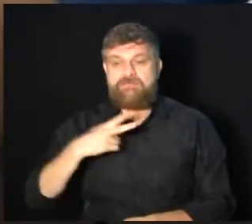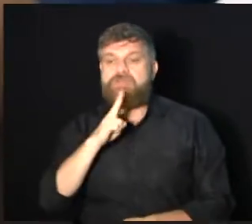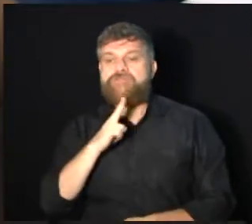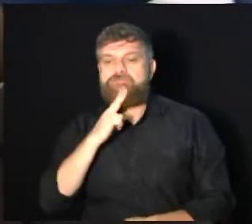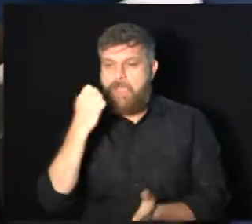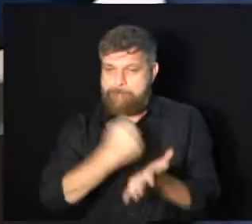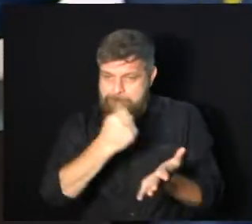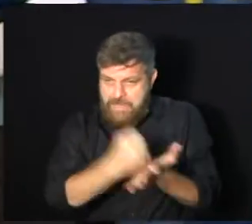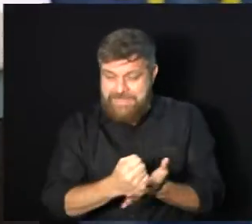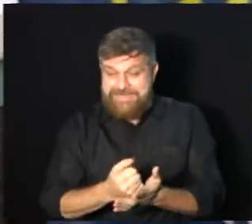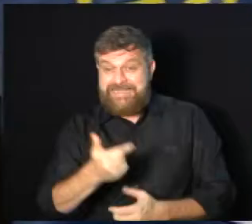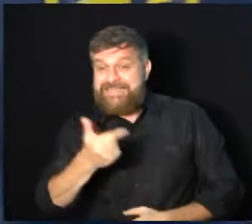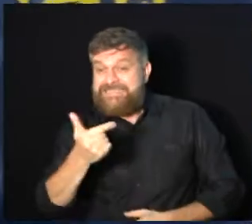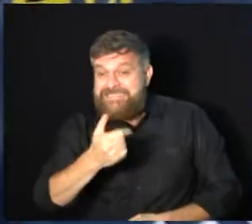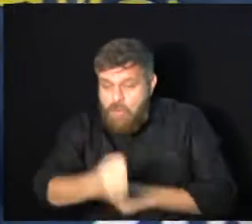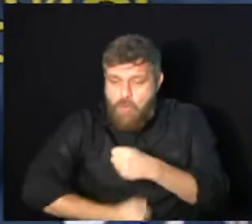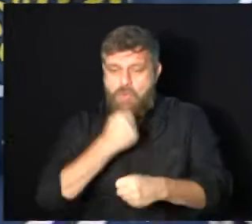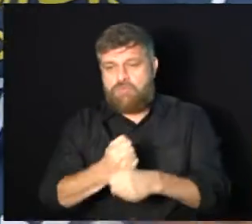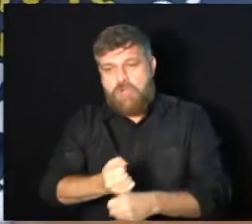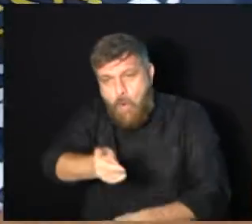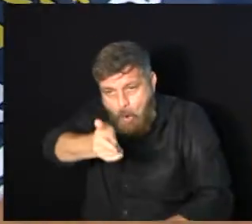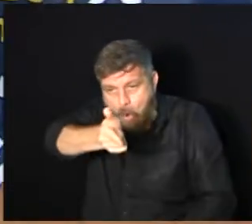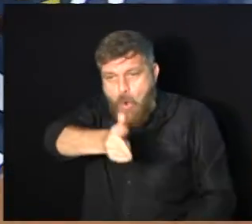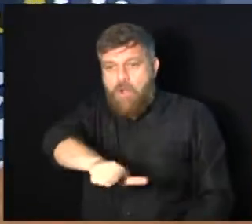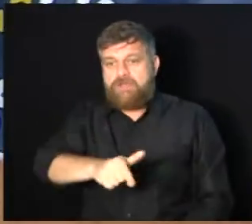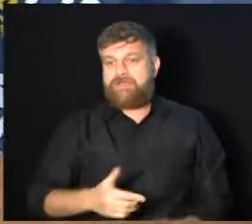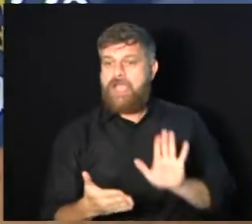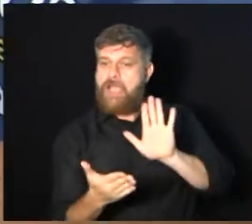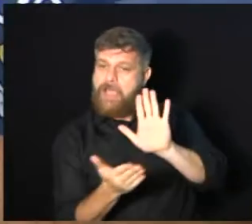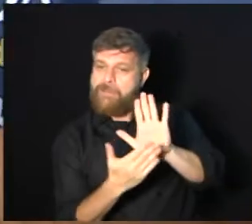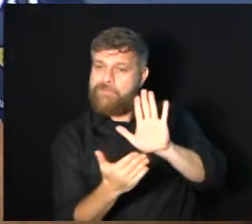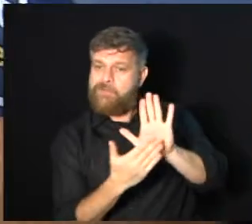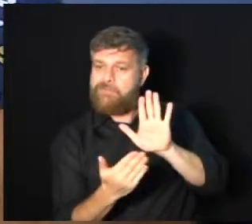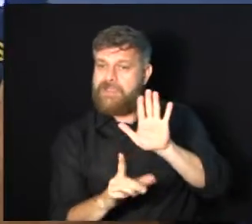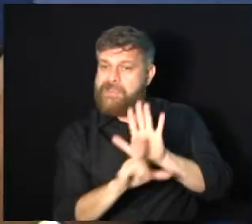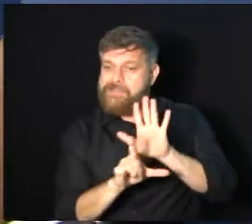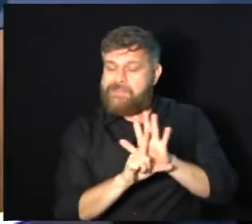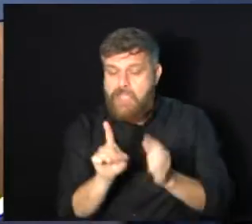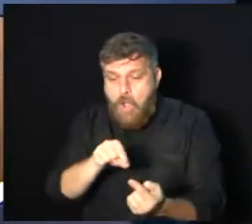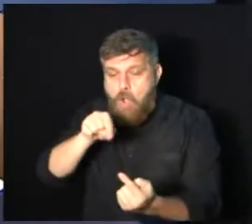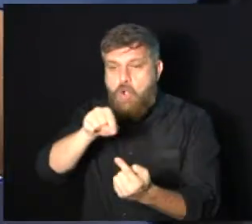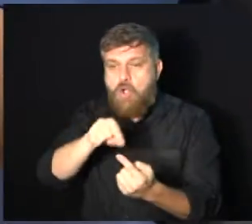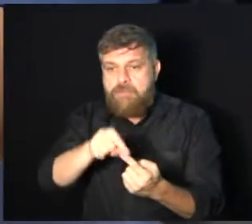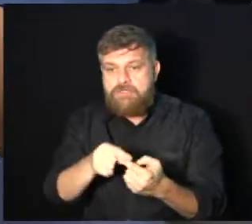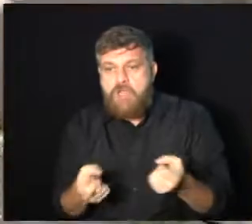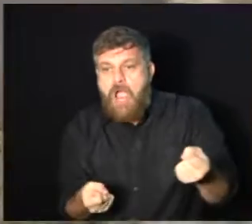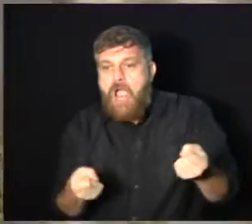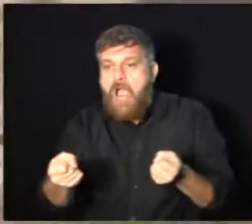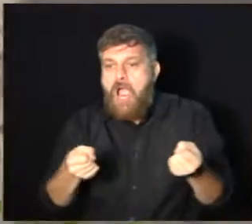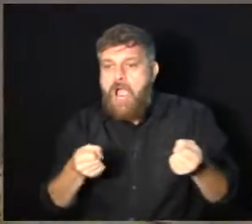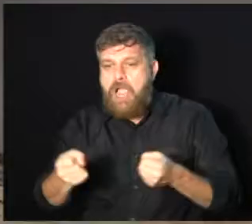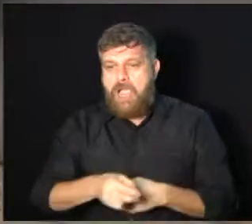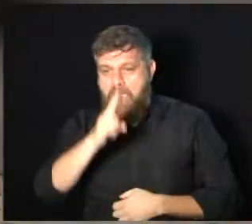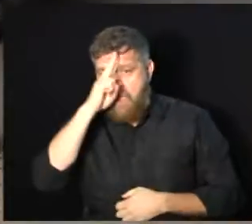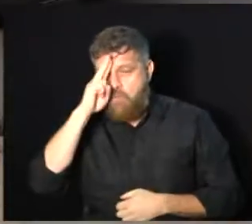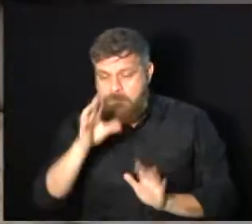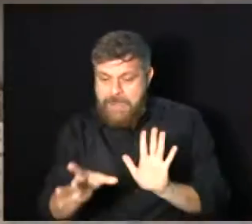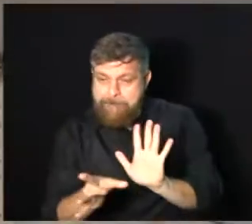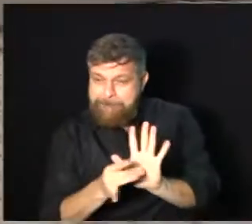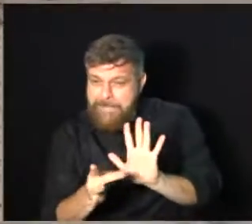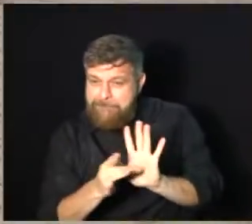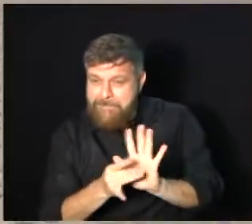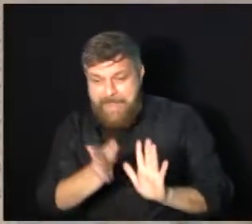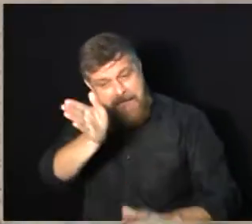protocolou pelo segundo ano consecutivo a proposta de lei que quer acabar com os adesivos que estão nos veículos